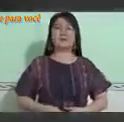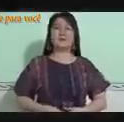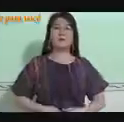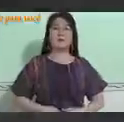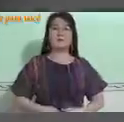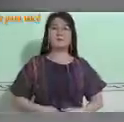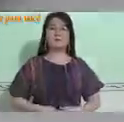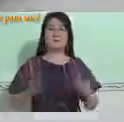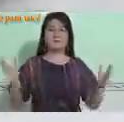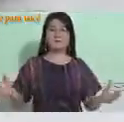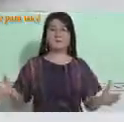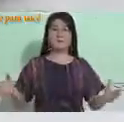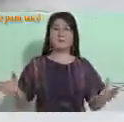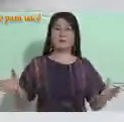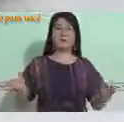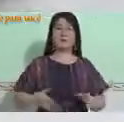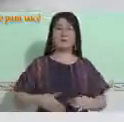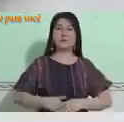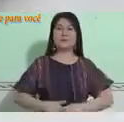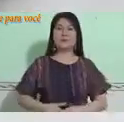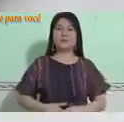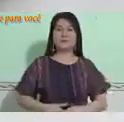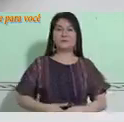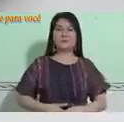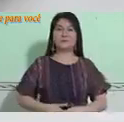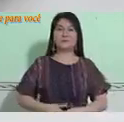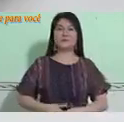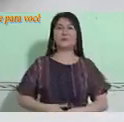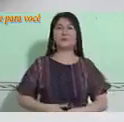SNDORINFSCCDILATIO, a descoberta numa consulta no ginecologista,